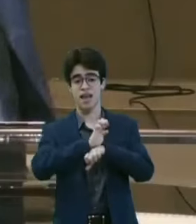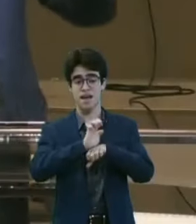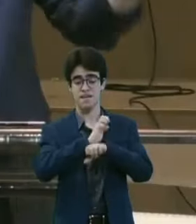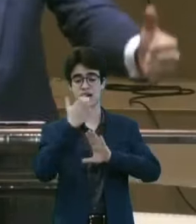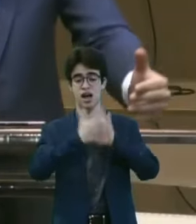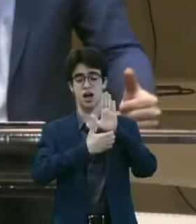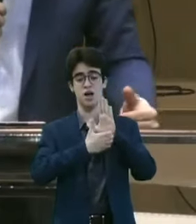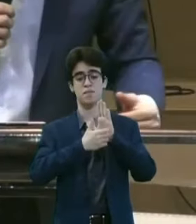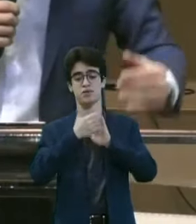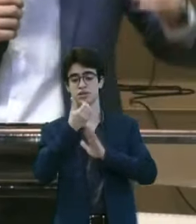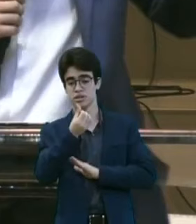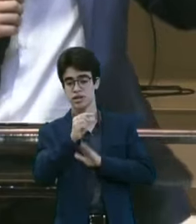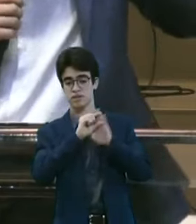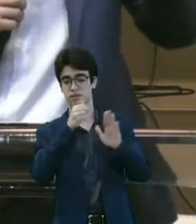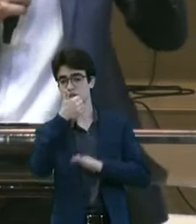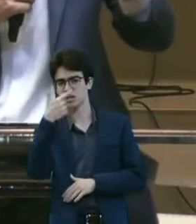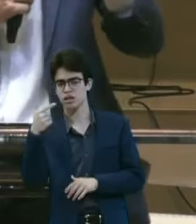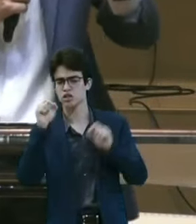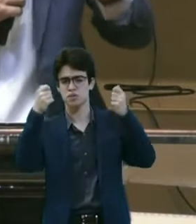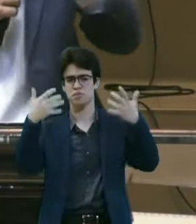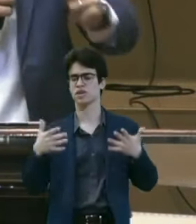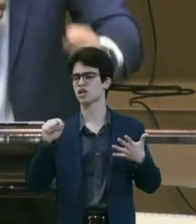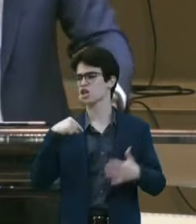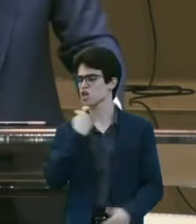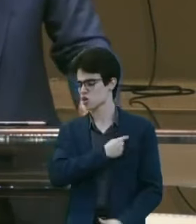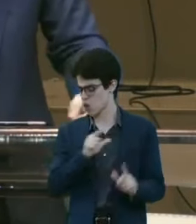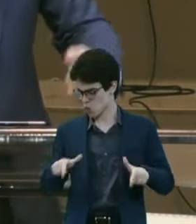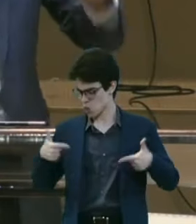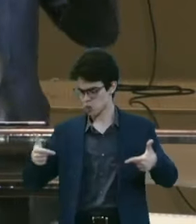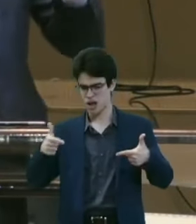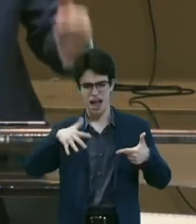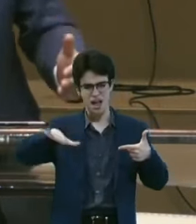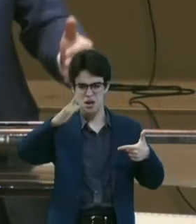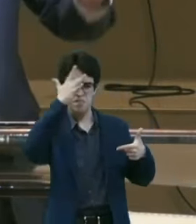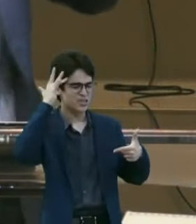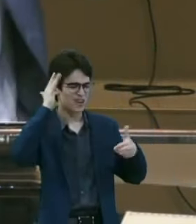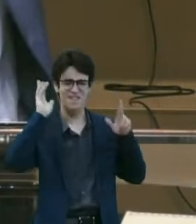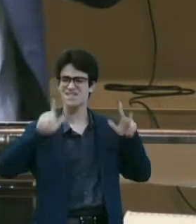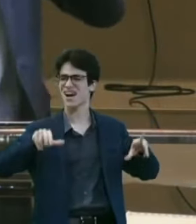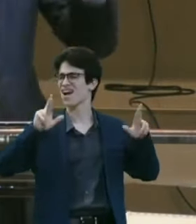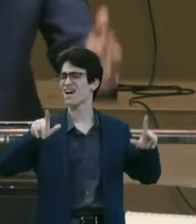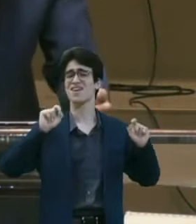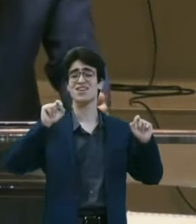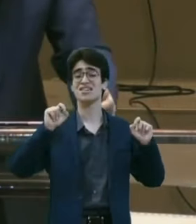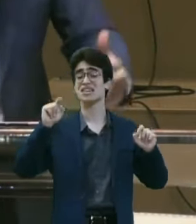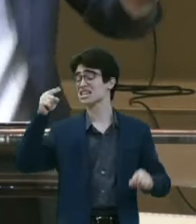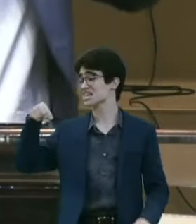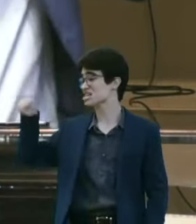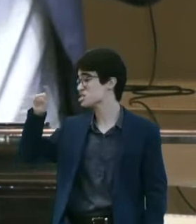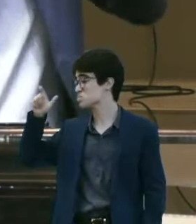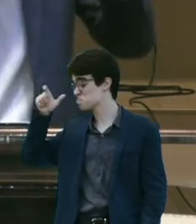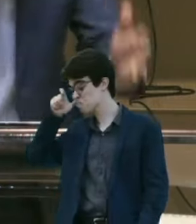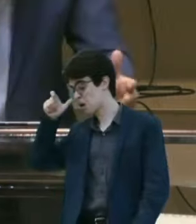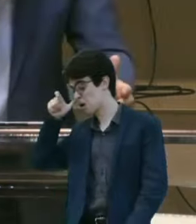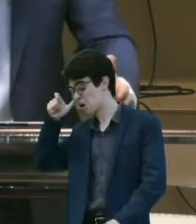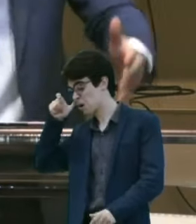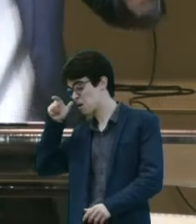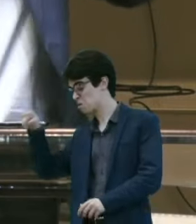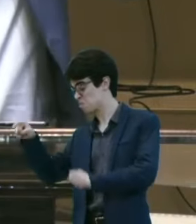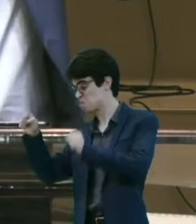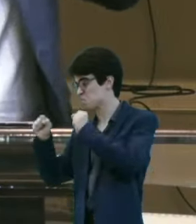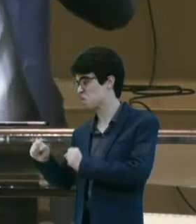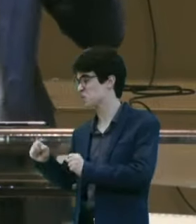a nossa luta não é contra pessoas, mas contra os poderes e